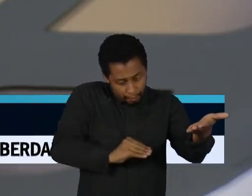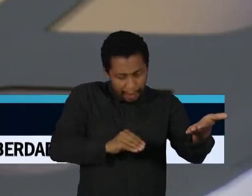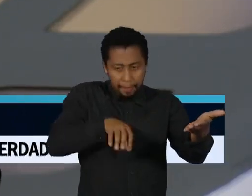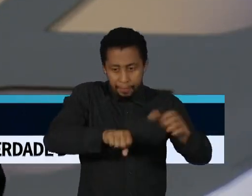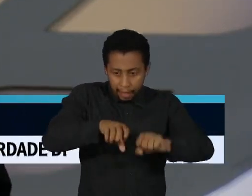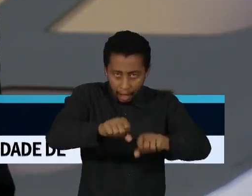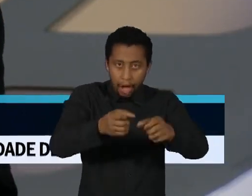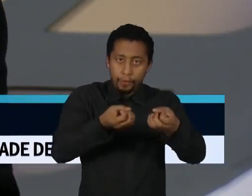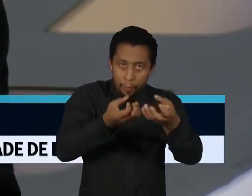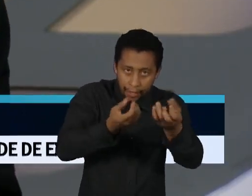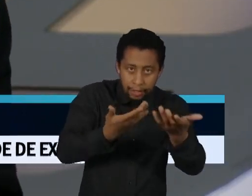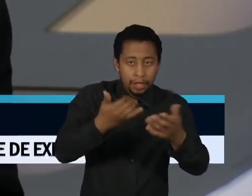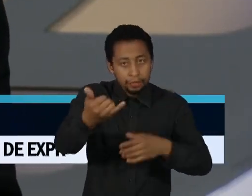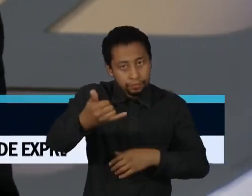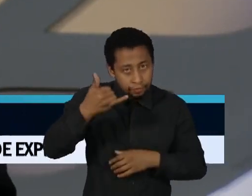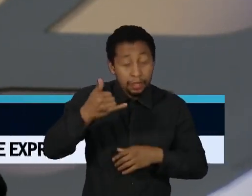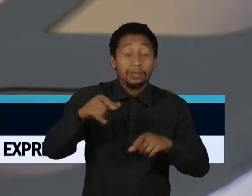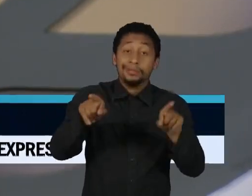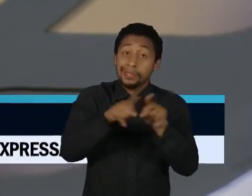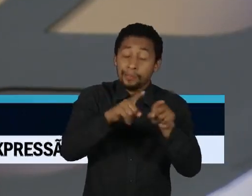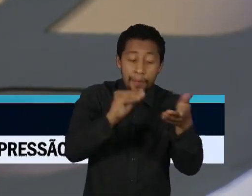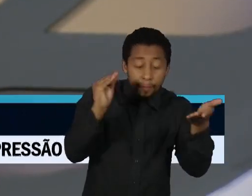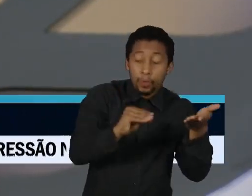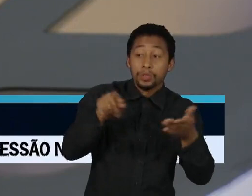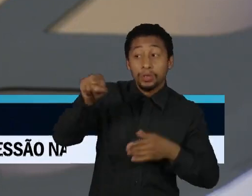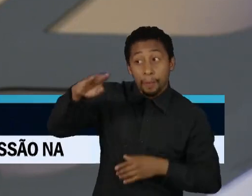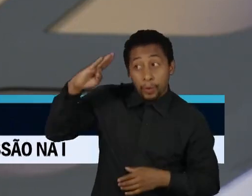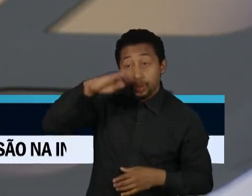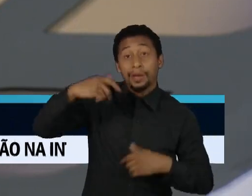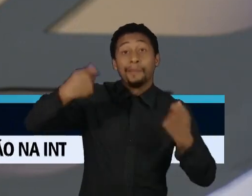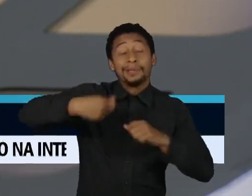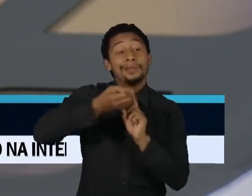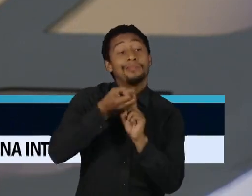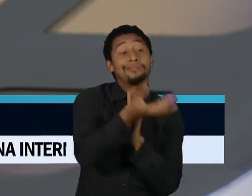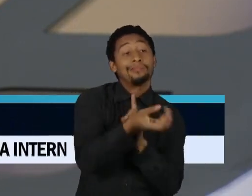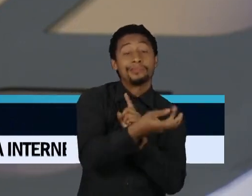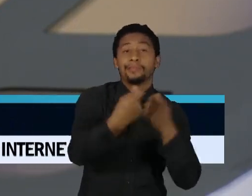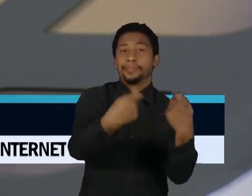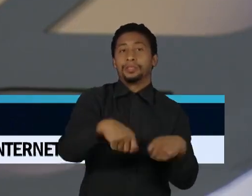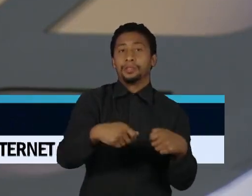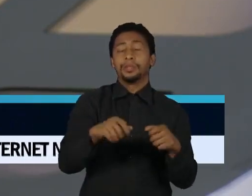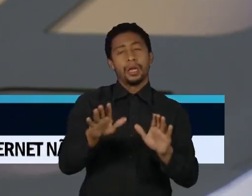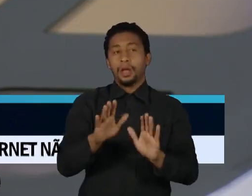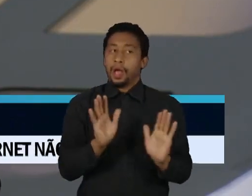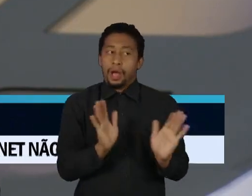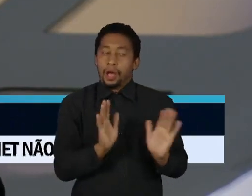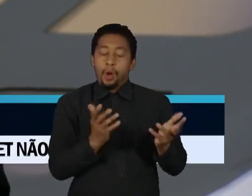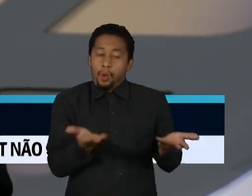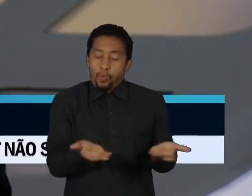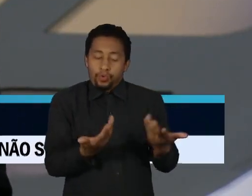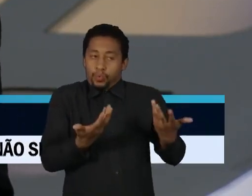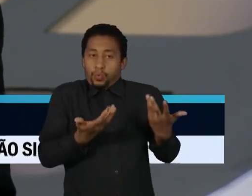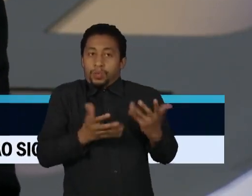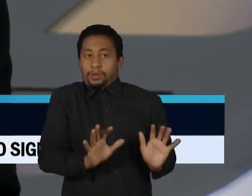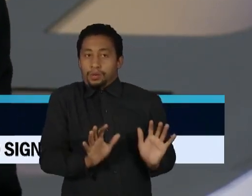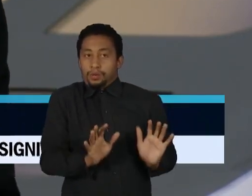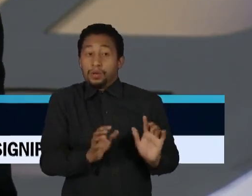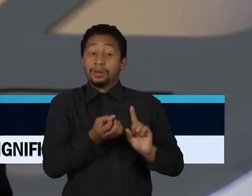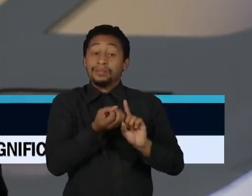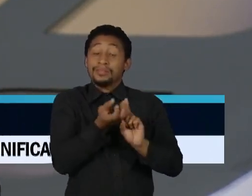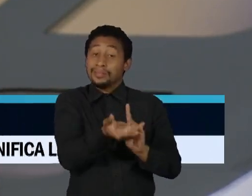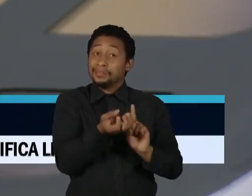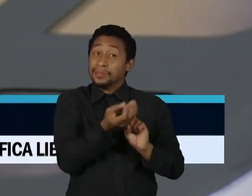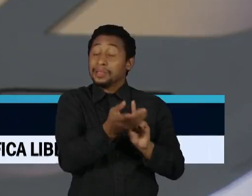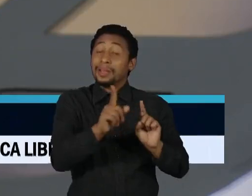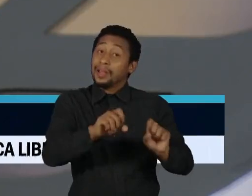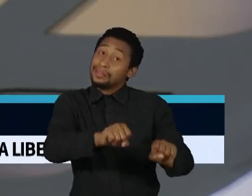um depoimento por parte de Jair Bolsonaro, que ele preferiu não fazer hoje. E aqui é bom lembrar que o depoimento é sempre um ato de